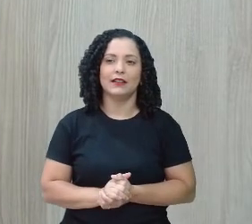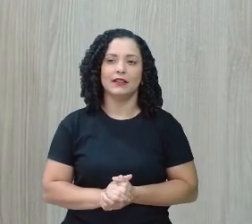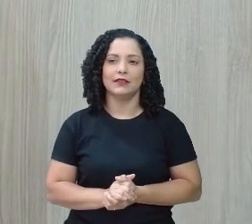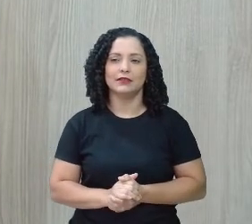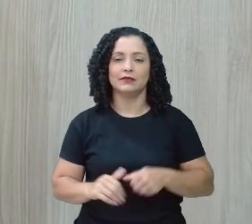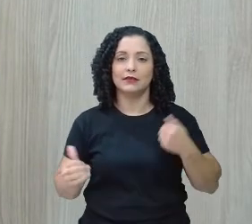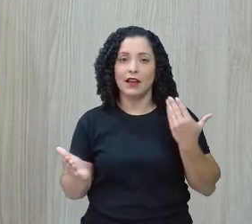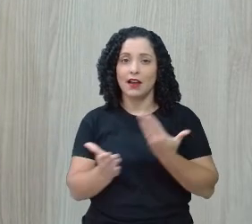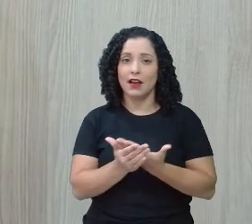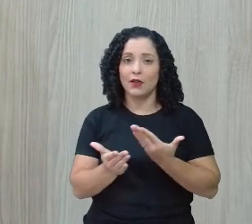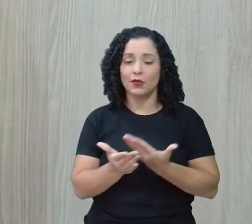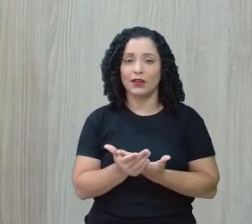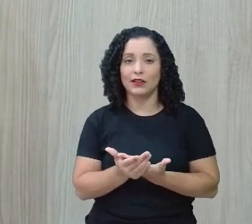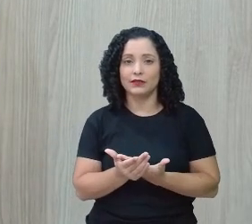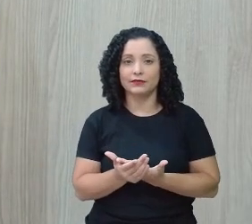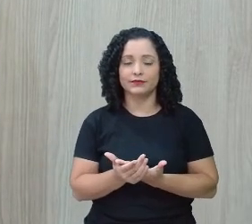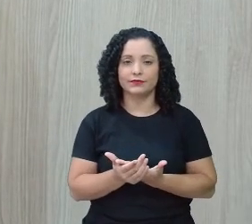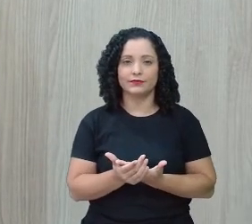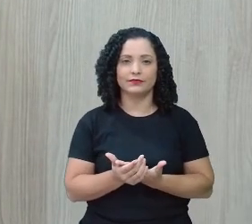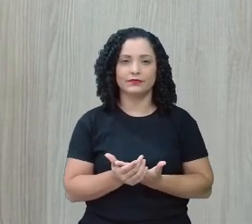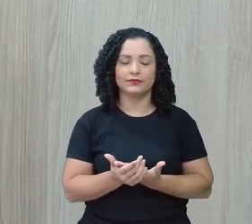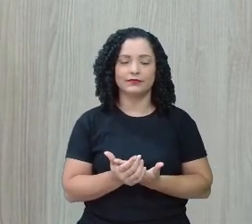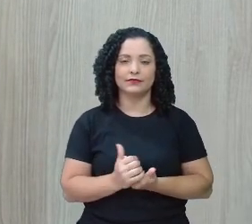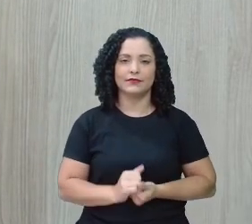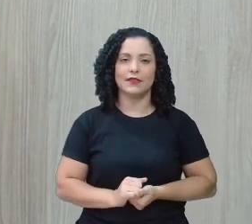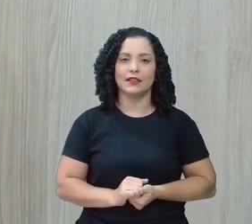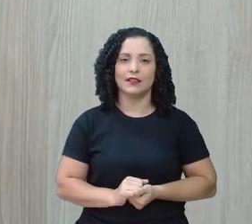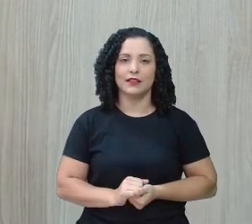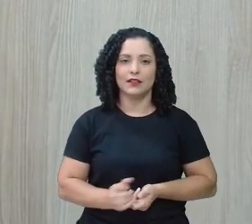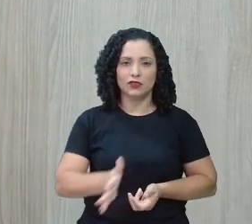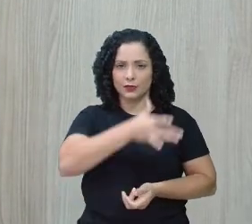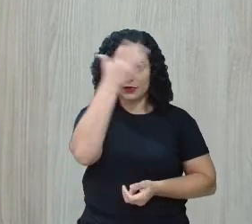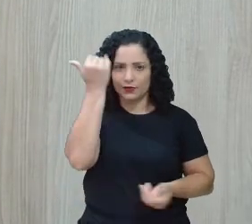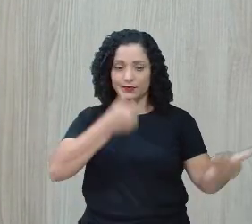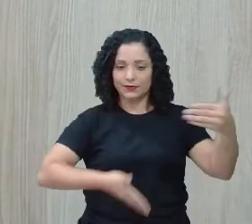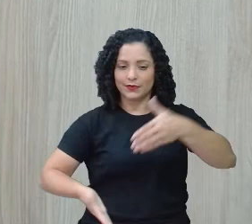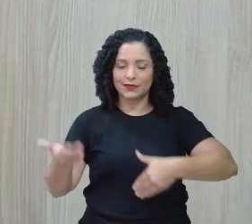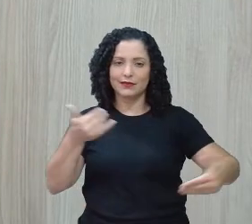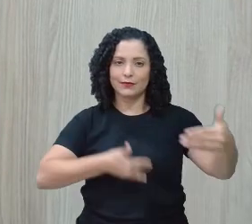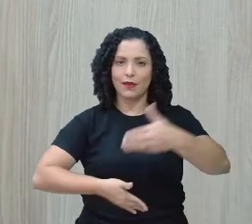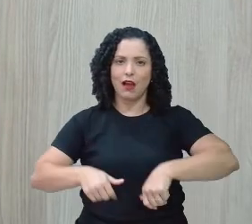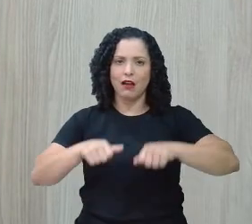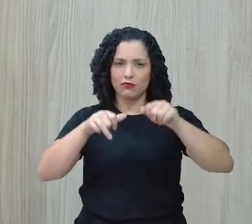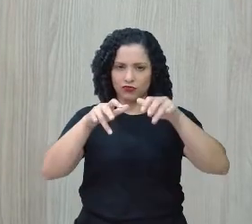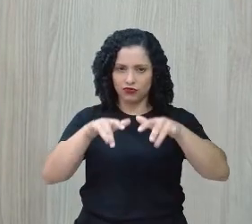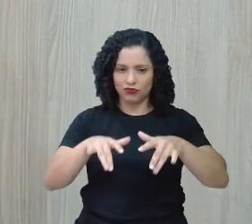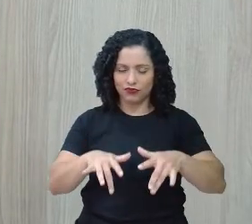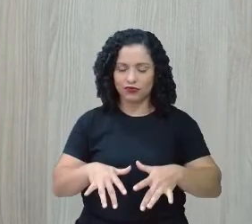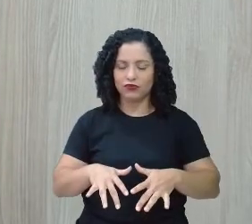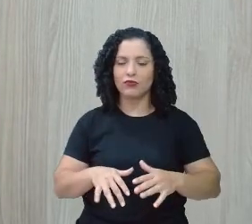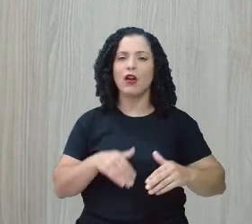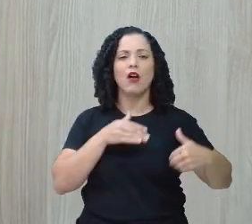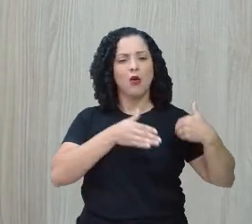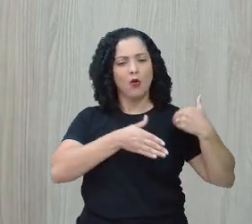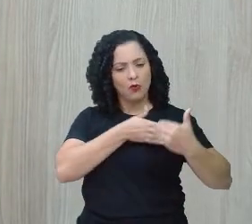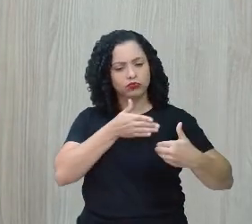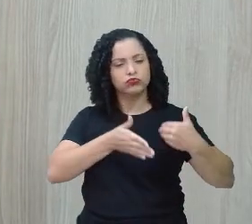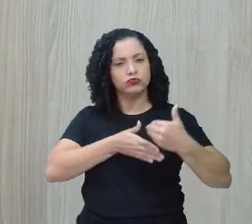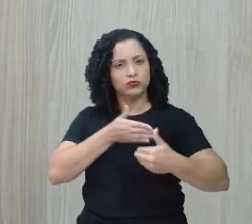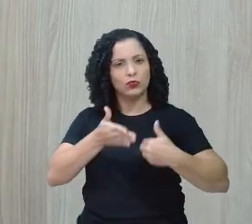relação à nossa aula, tá? O pessoal participou aqui, falou bastante. Continuem,